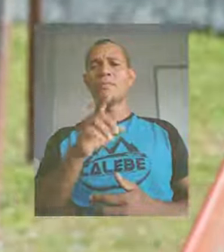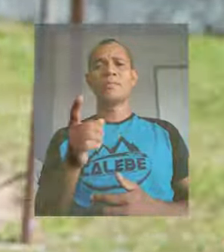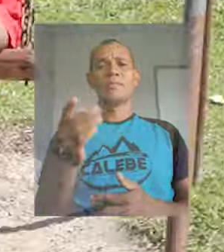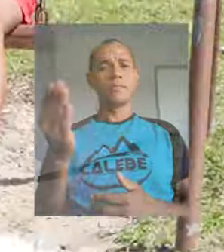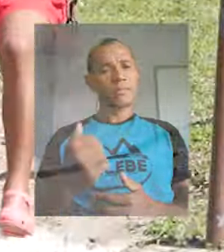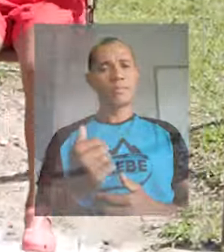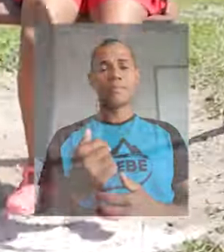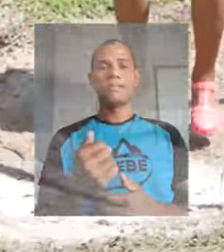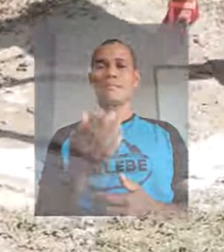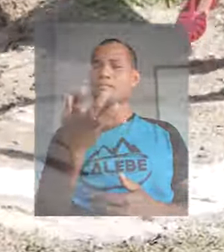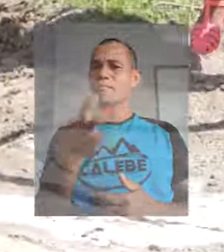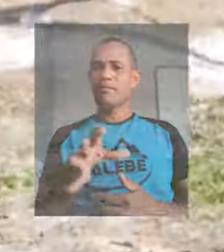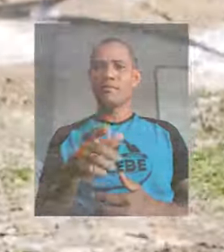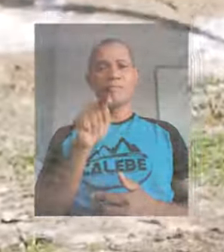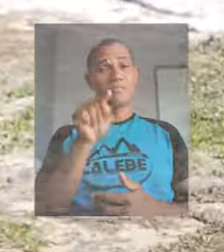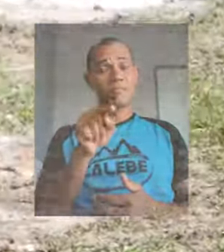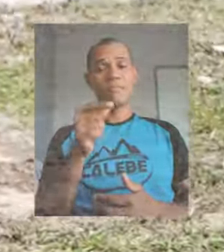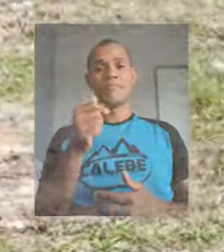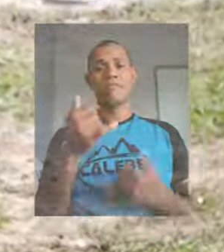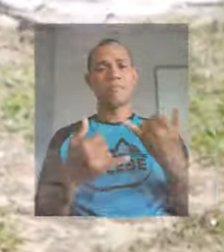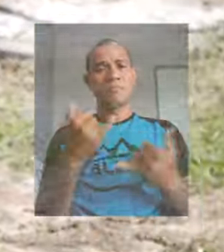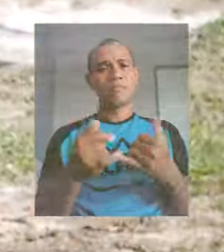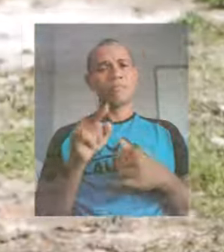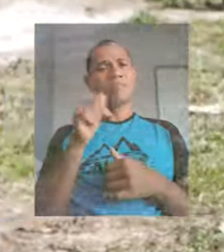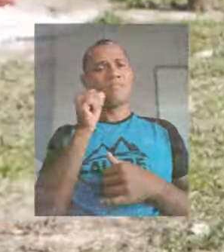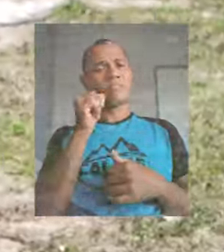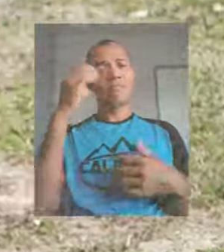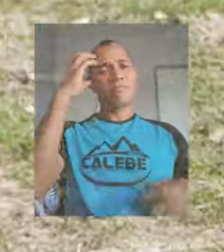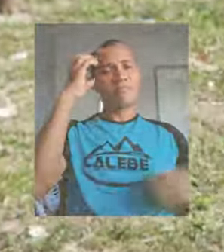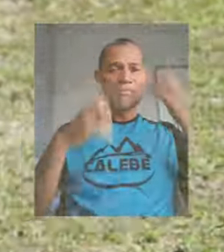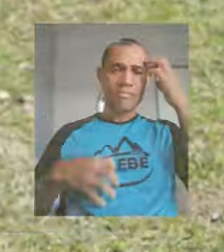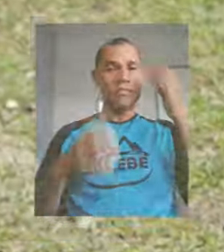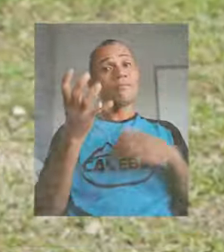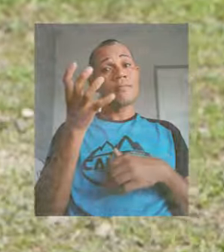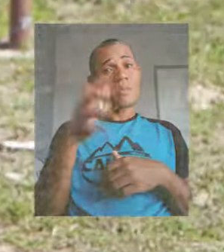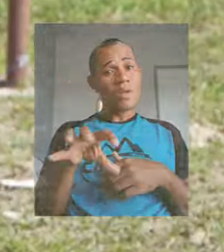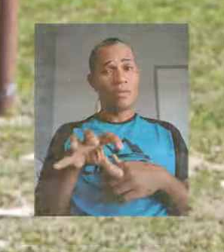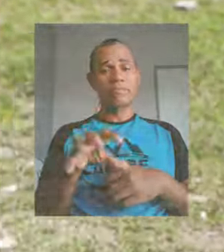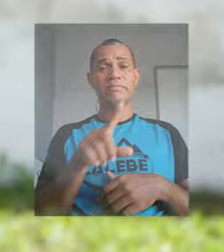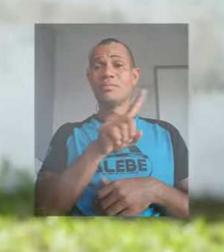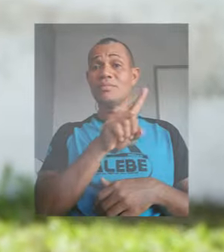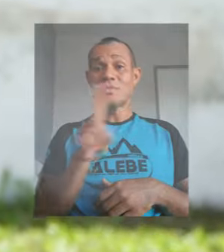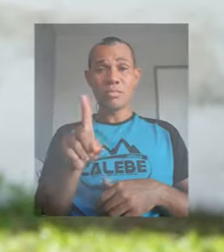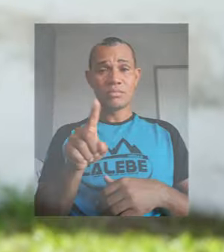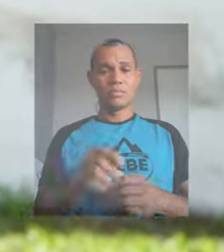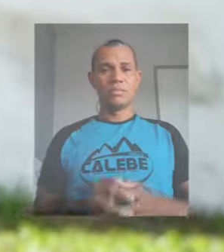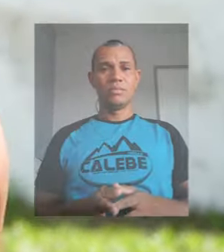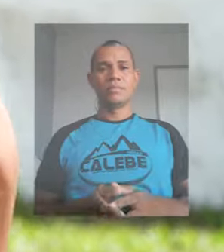Annalise, vem aqui. Eu não quero que você brinque com essa macaca. Não!